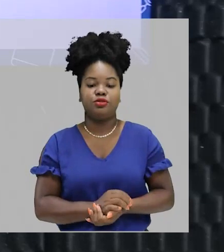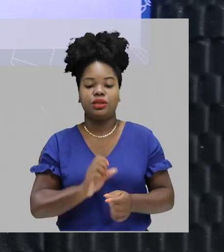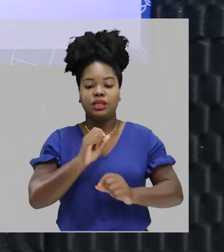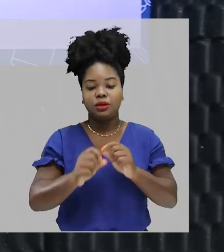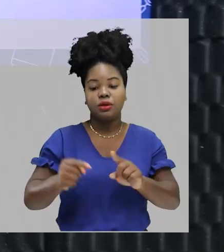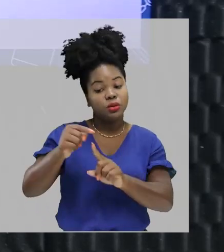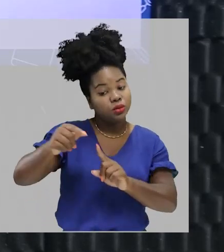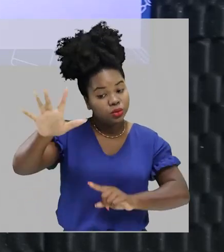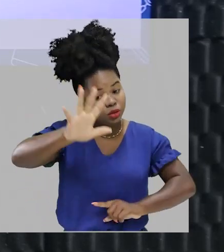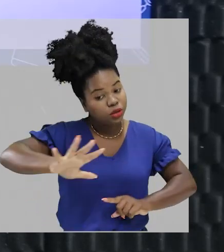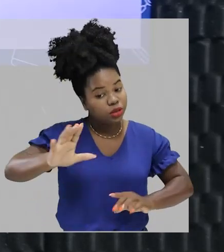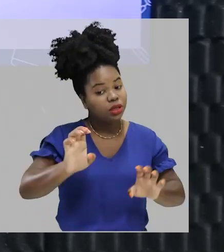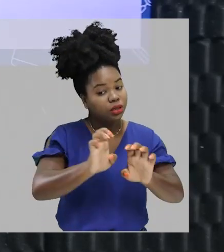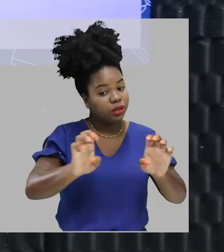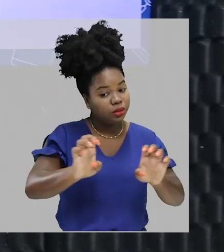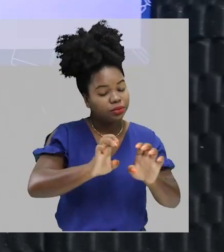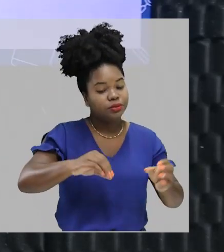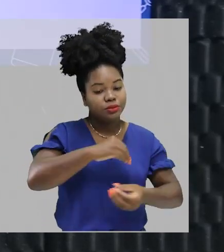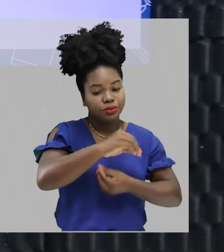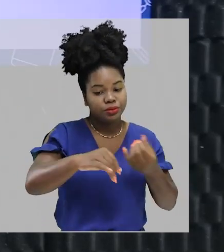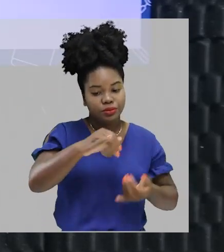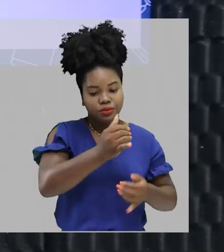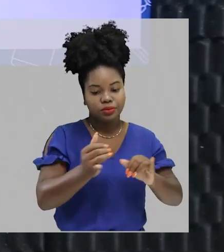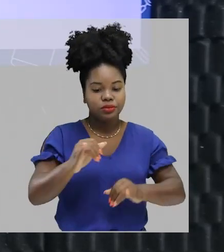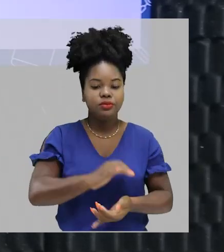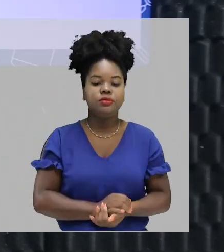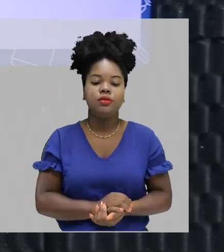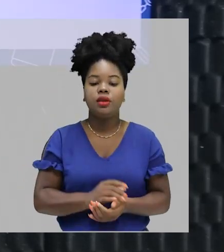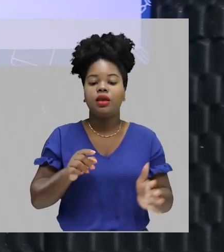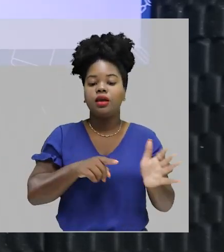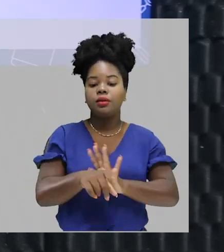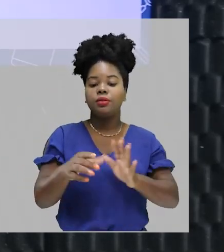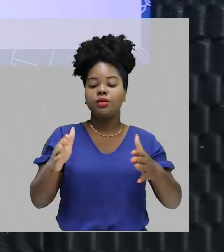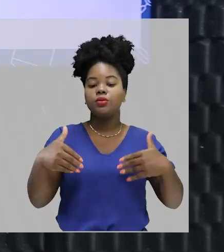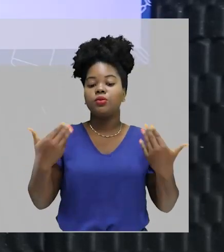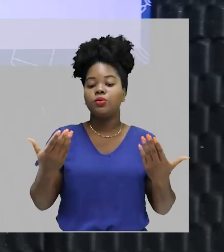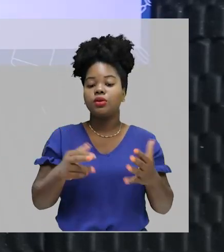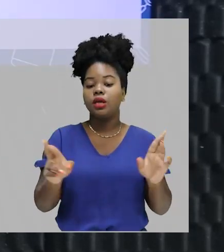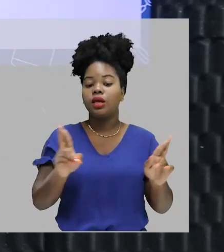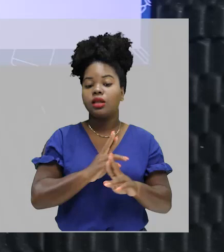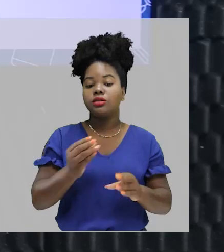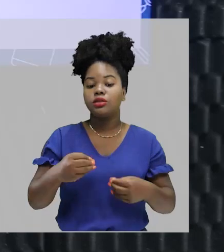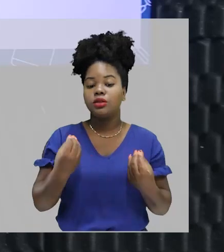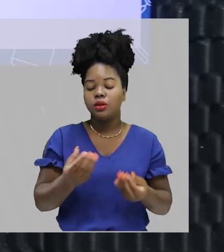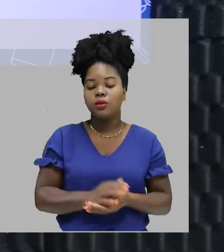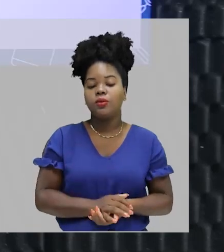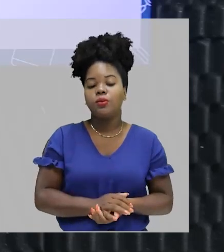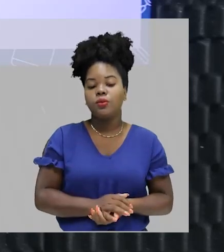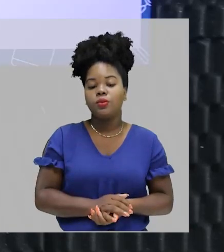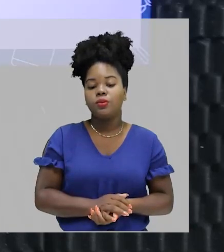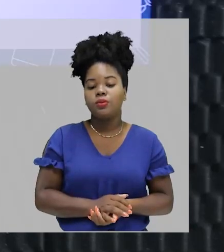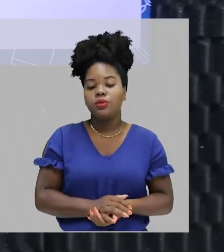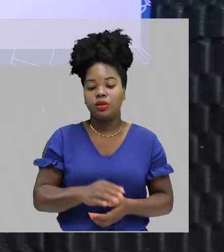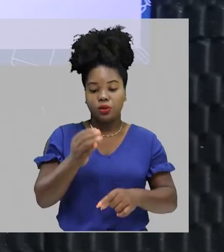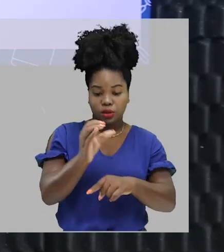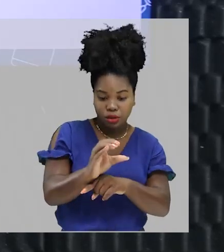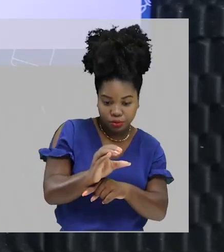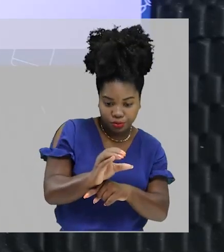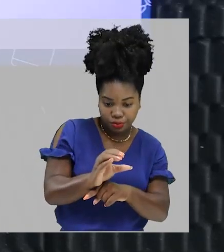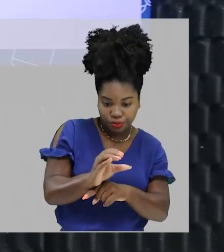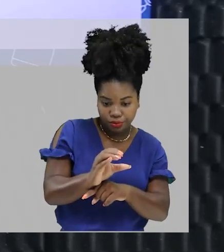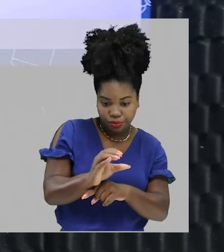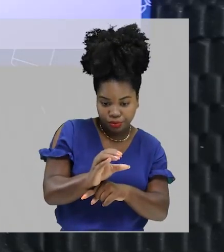geral da estequiometria. E a pergunta ela vai relacionar carbono, que é o